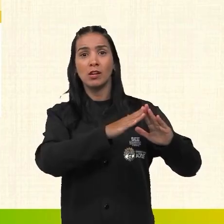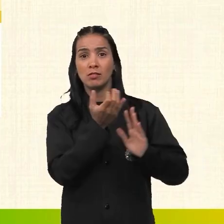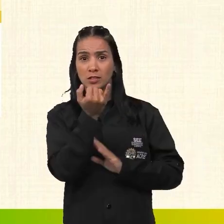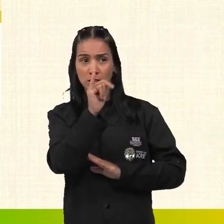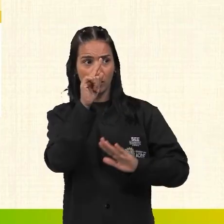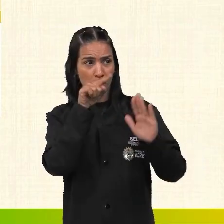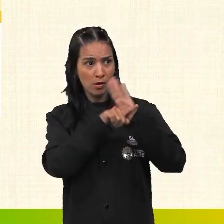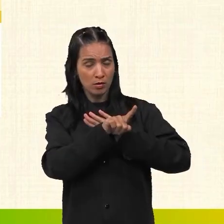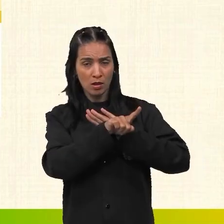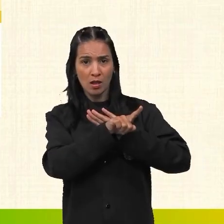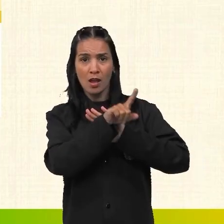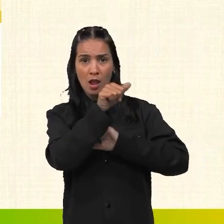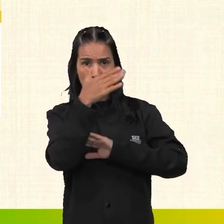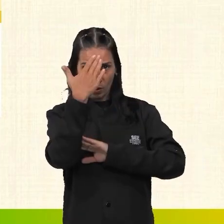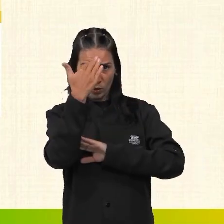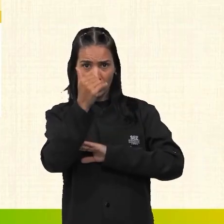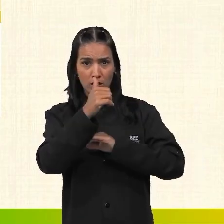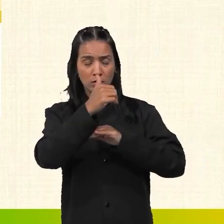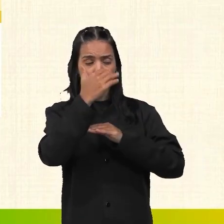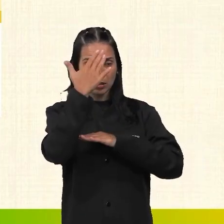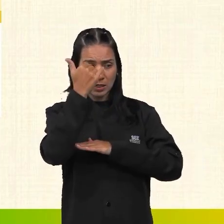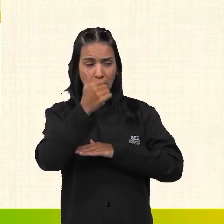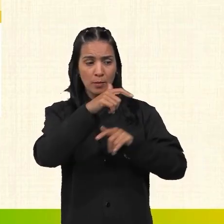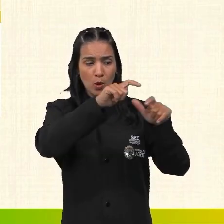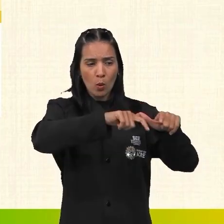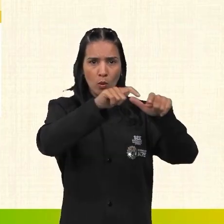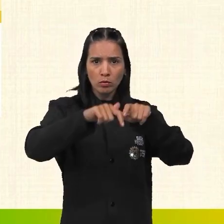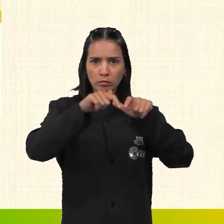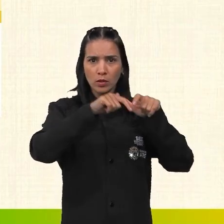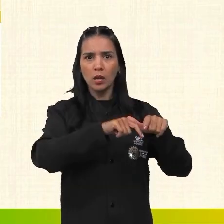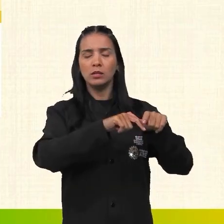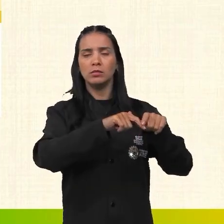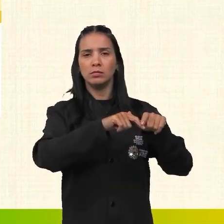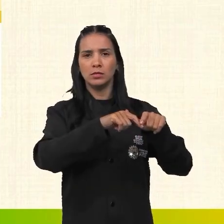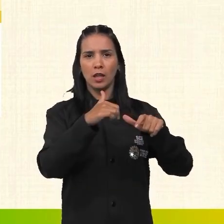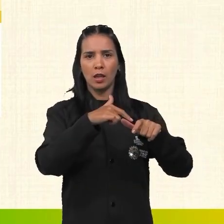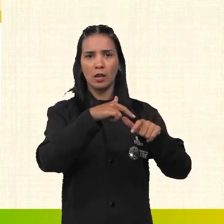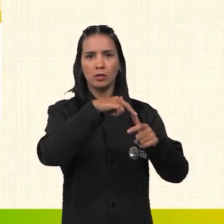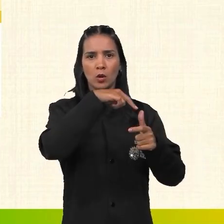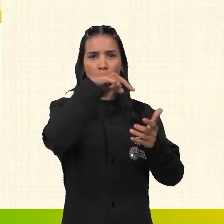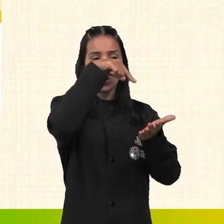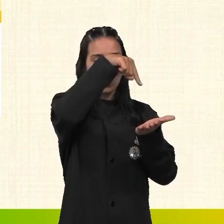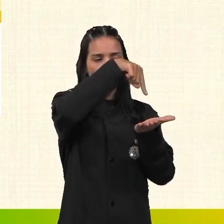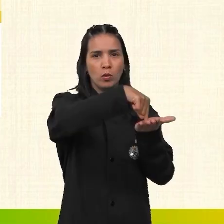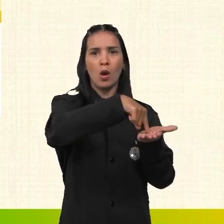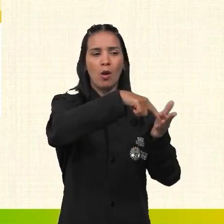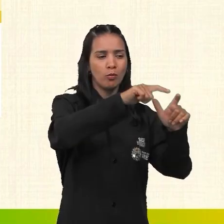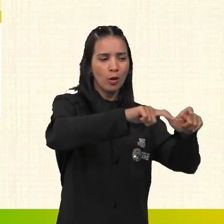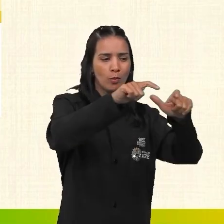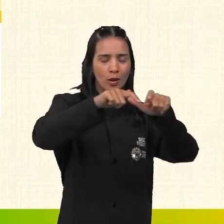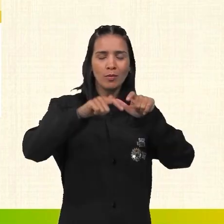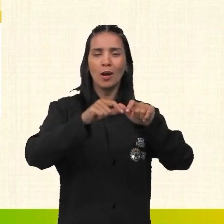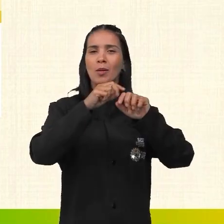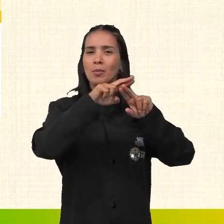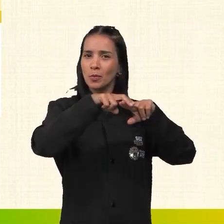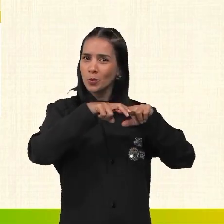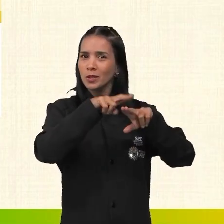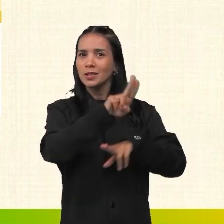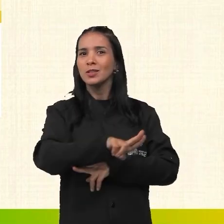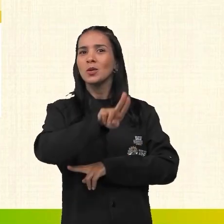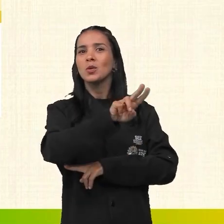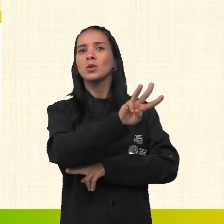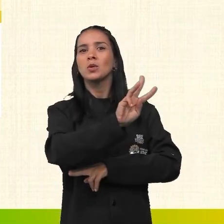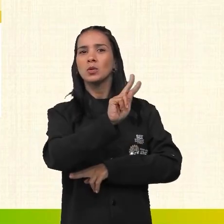uma localização, sobre um local, eu estou perguntando onde, então eu vou utilizar o